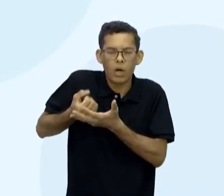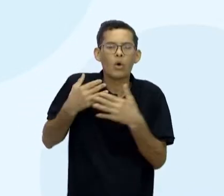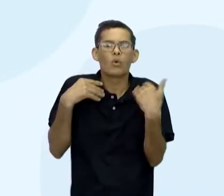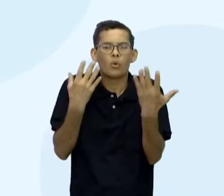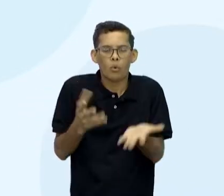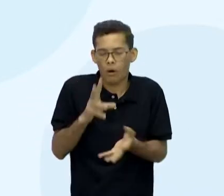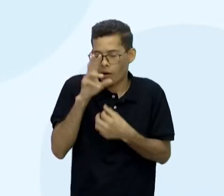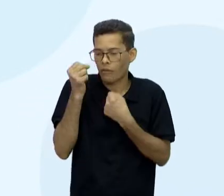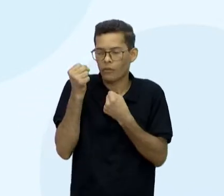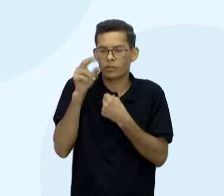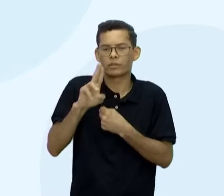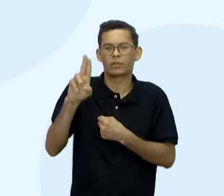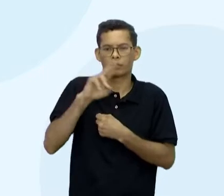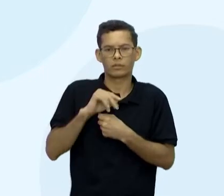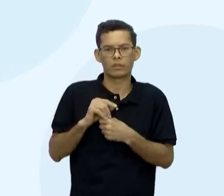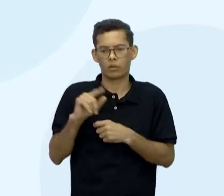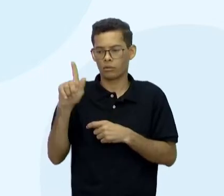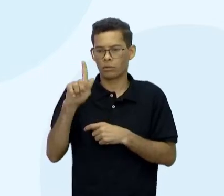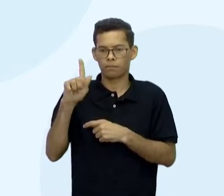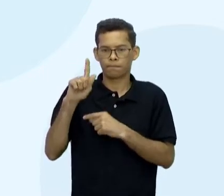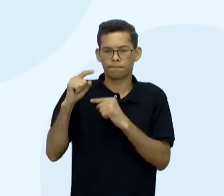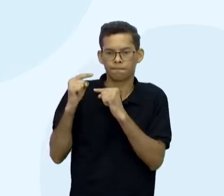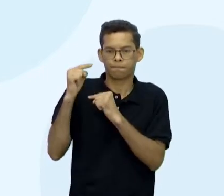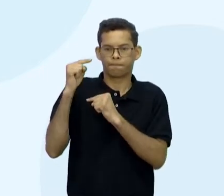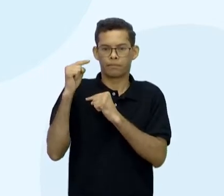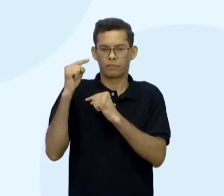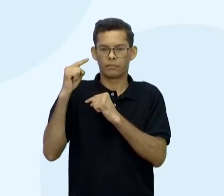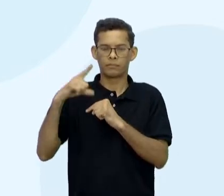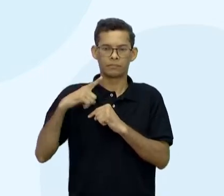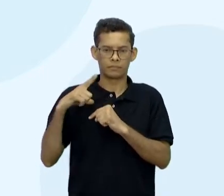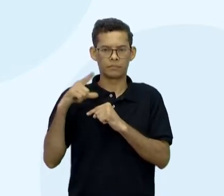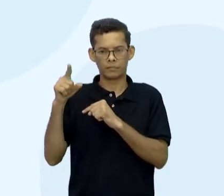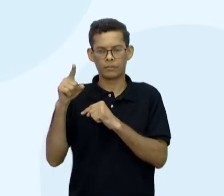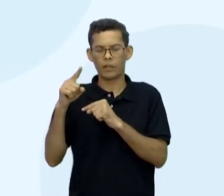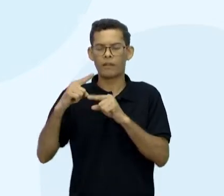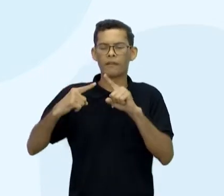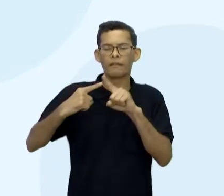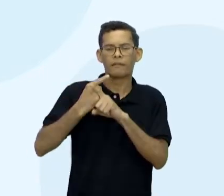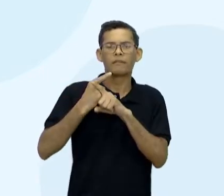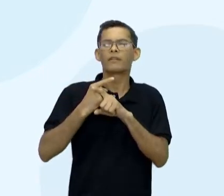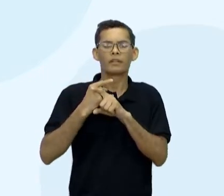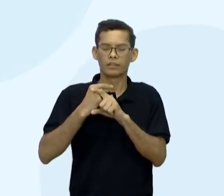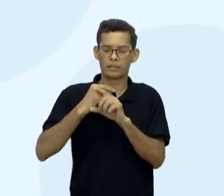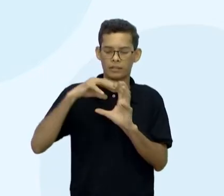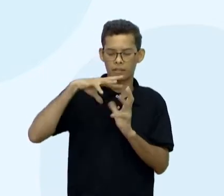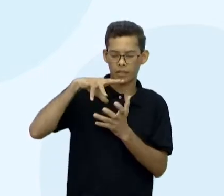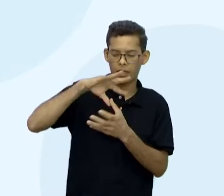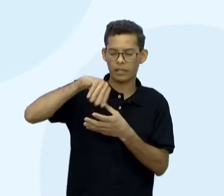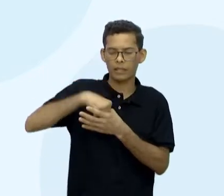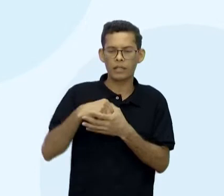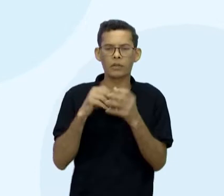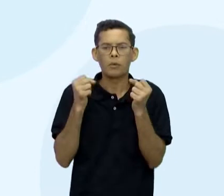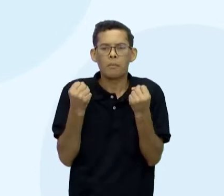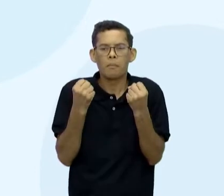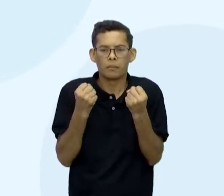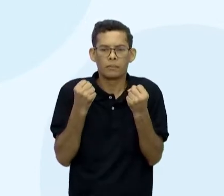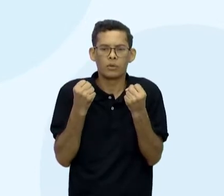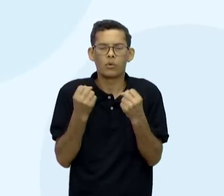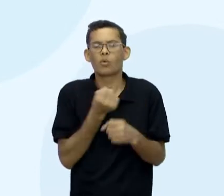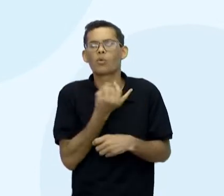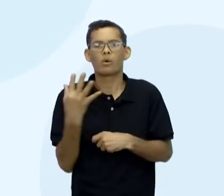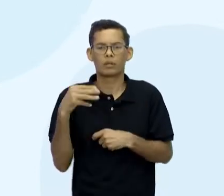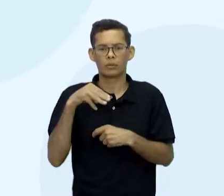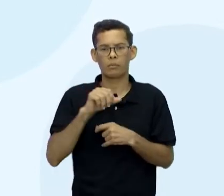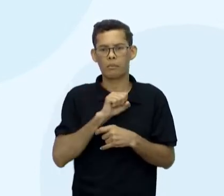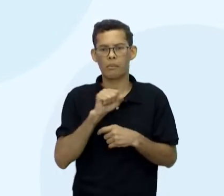quê? Gzão está aqui. Multiplicado pela massa interna da Terra. Olha lá, ó. Qual que é a massa interna da Terra? Está